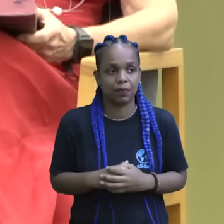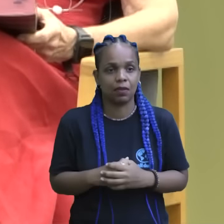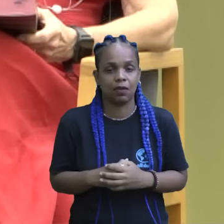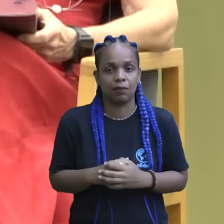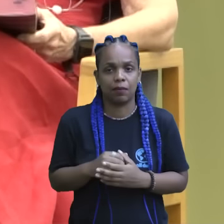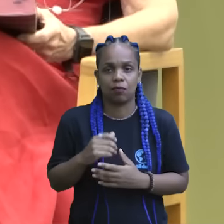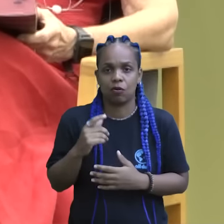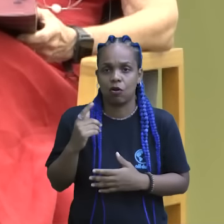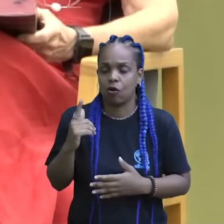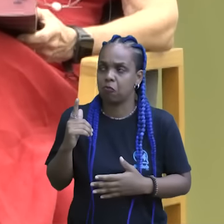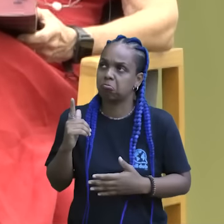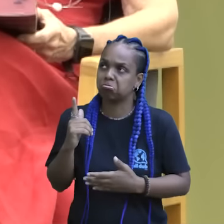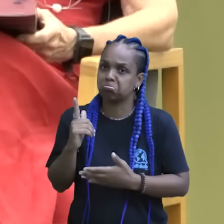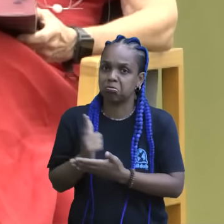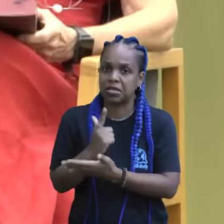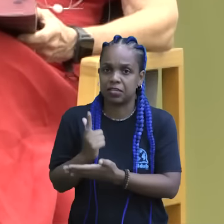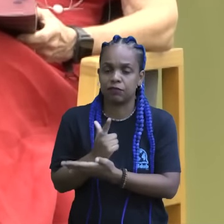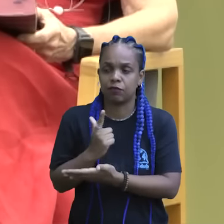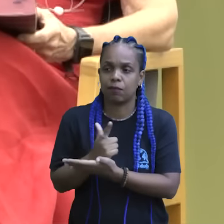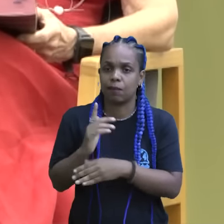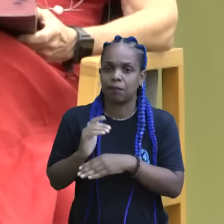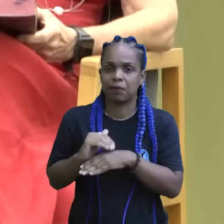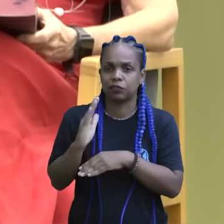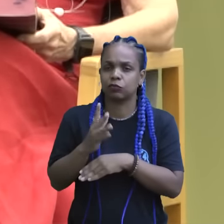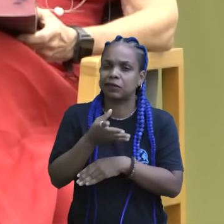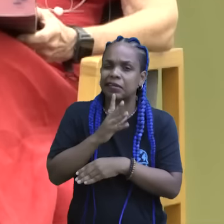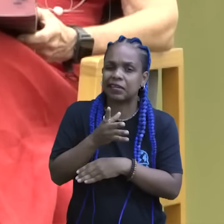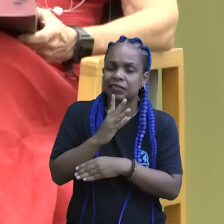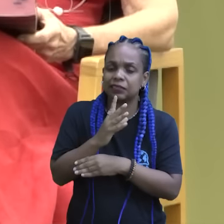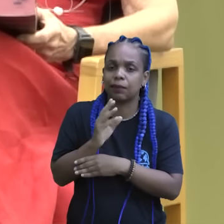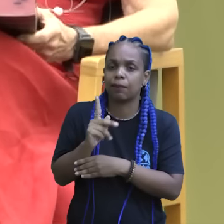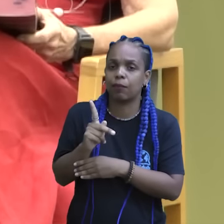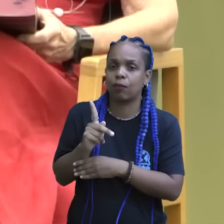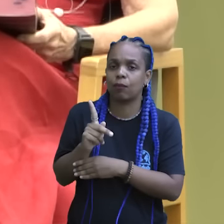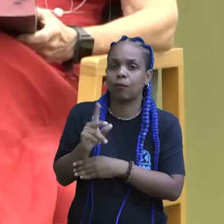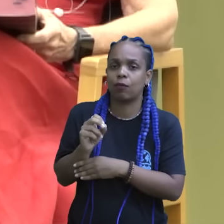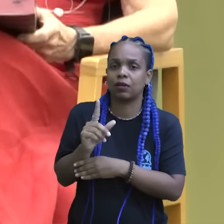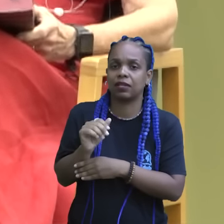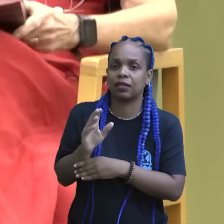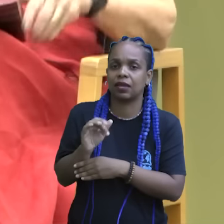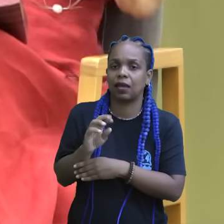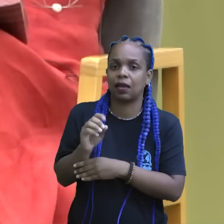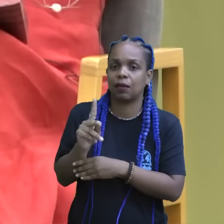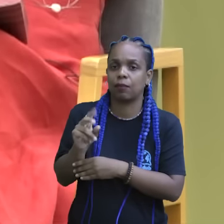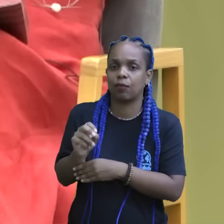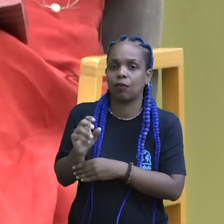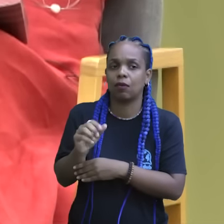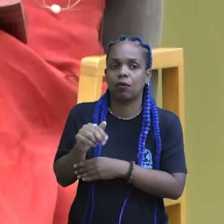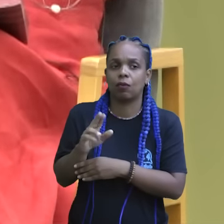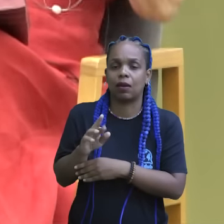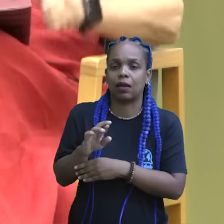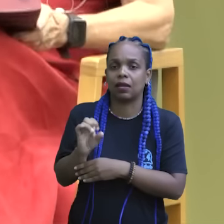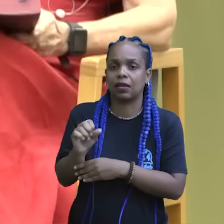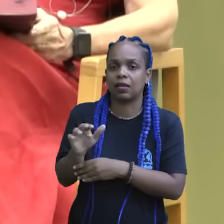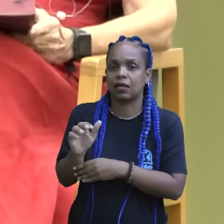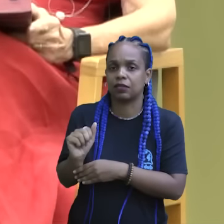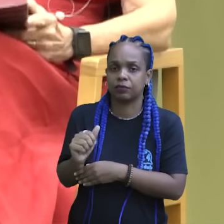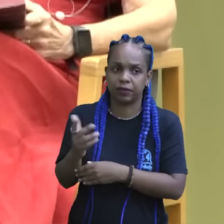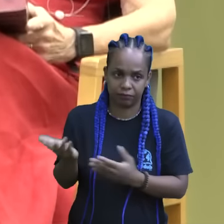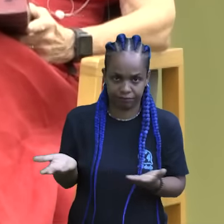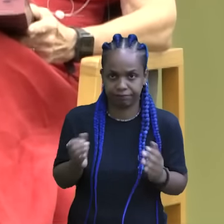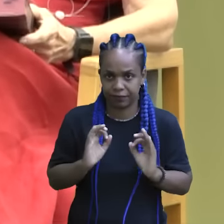é um tapa na cara do Floriano Peixoto, não é? É a única vez que Lima encosta na história. É, totalmente.